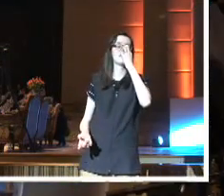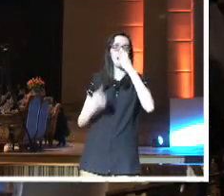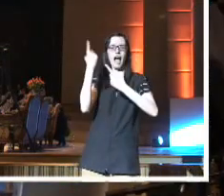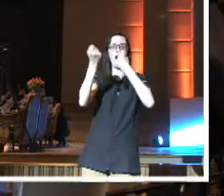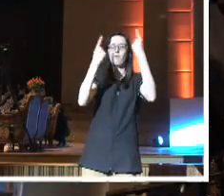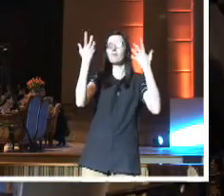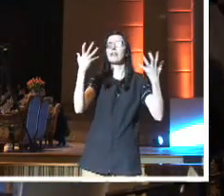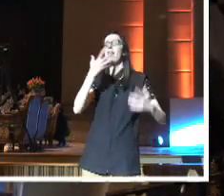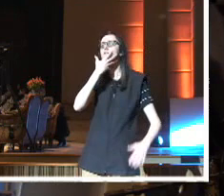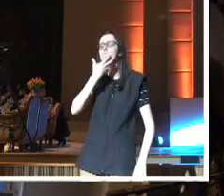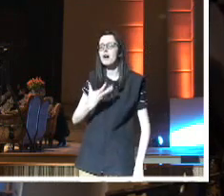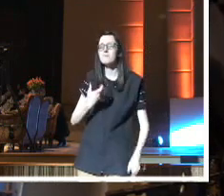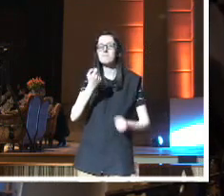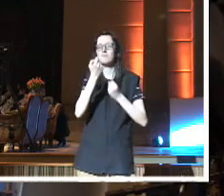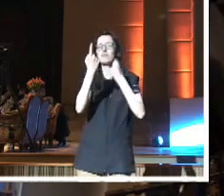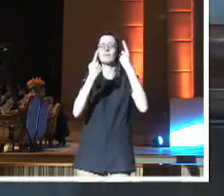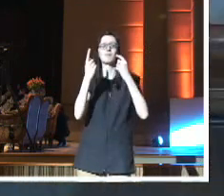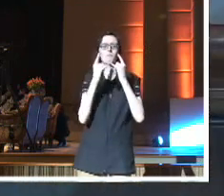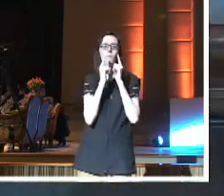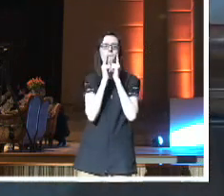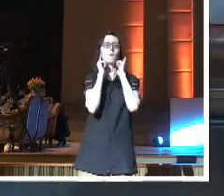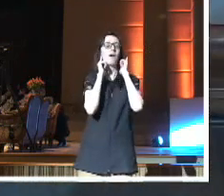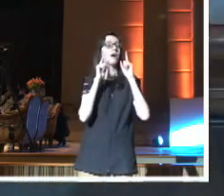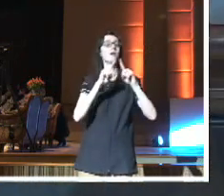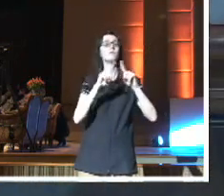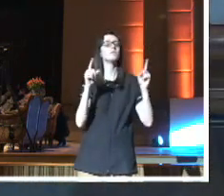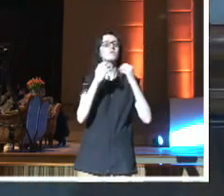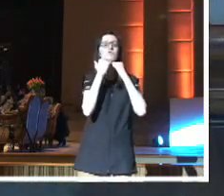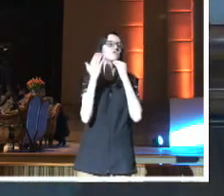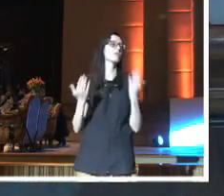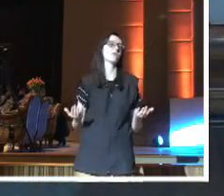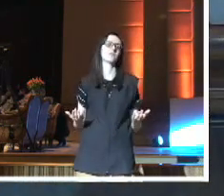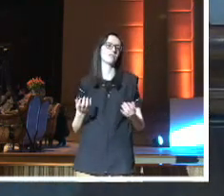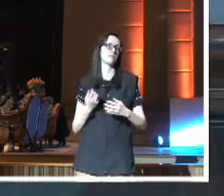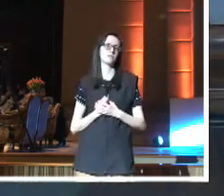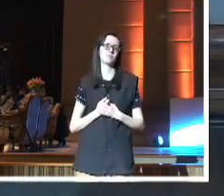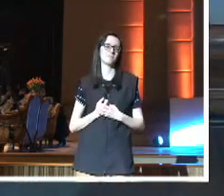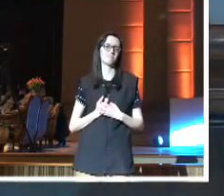Porque não tem, que nem eu. Mas daí não dá, não funciona.